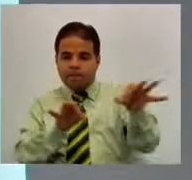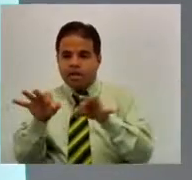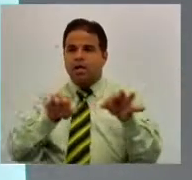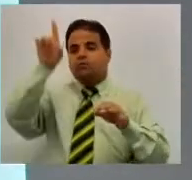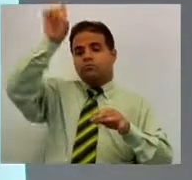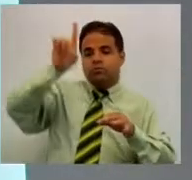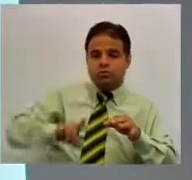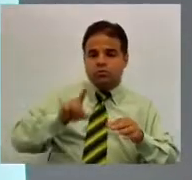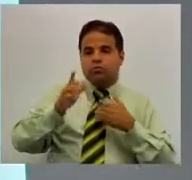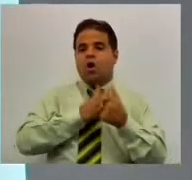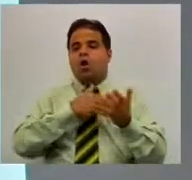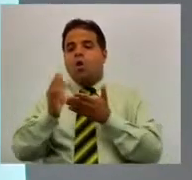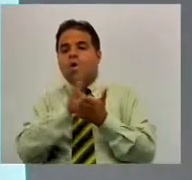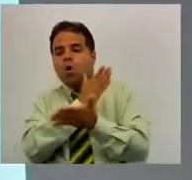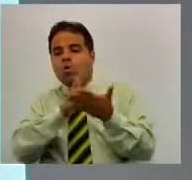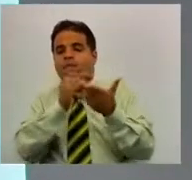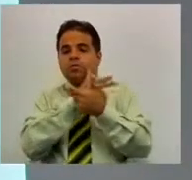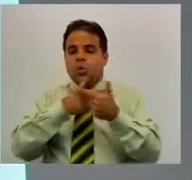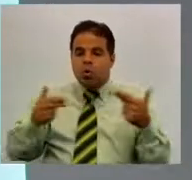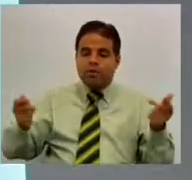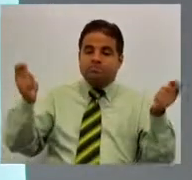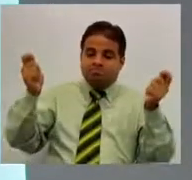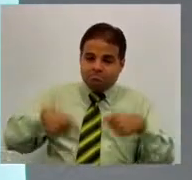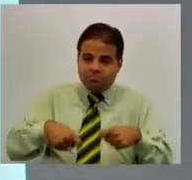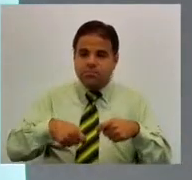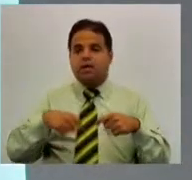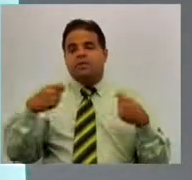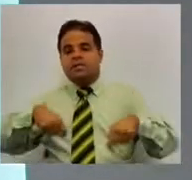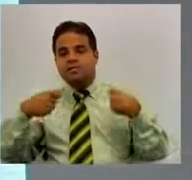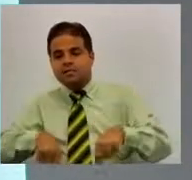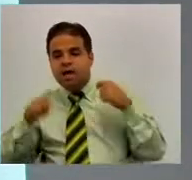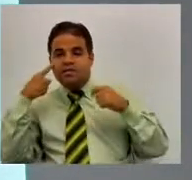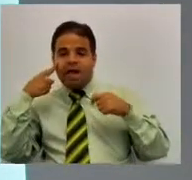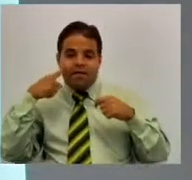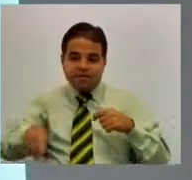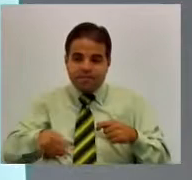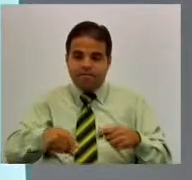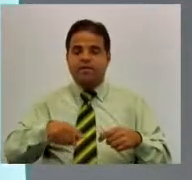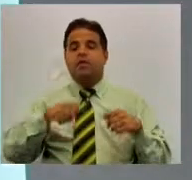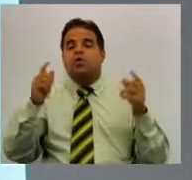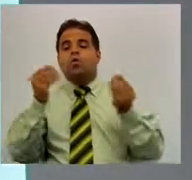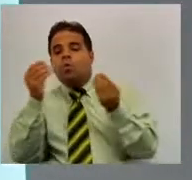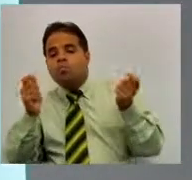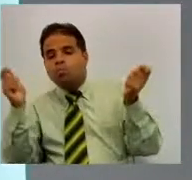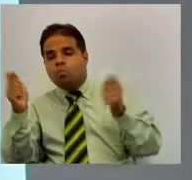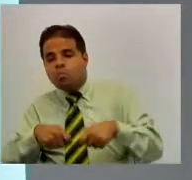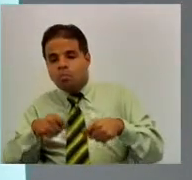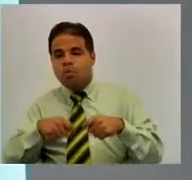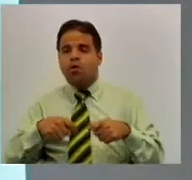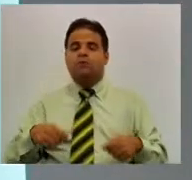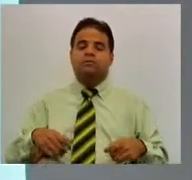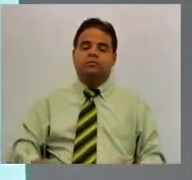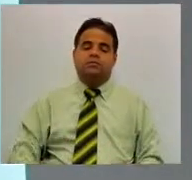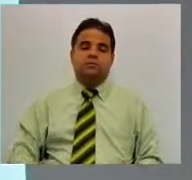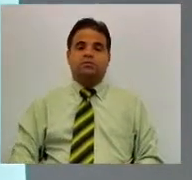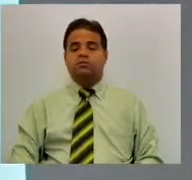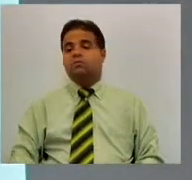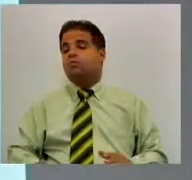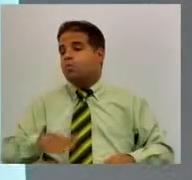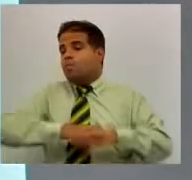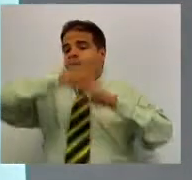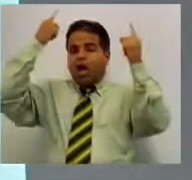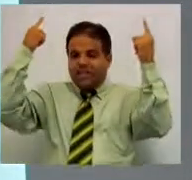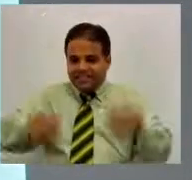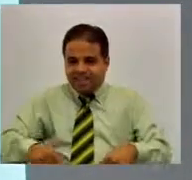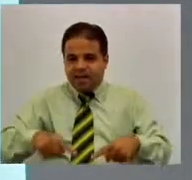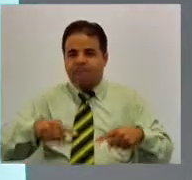coisas funcionaram e outras não. Então, precisa ver como é que a gente possa ter... O maior desafio é a